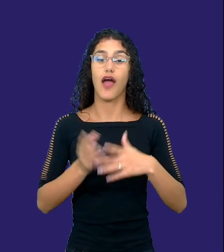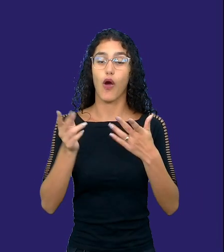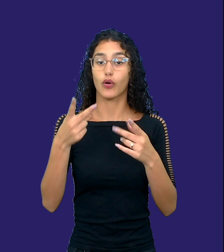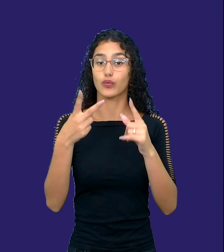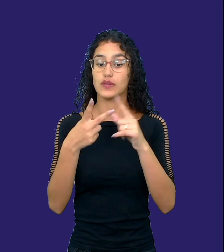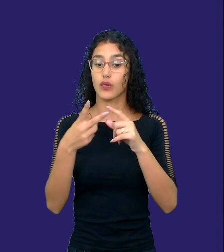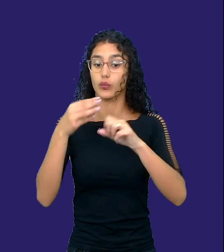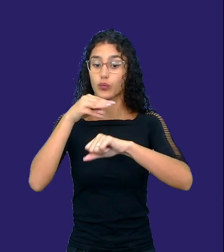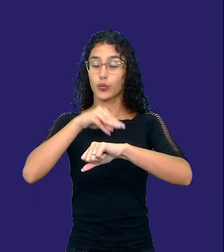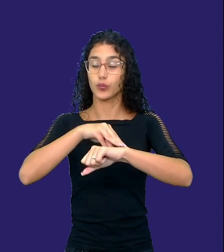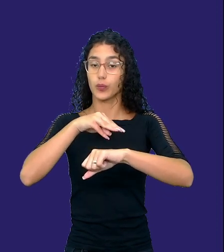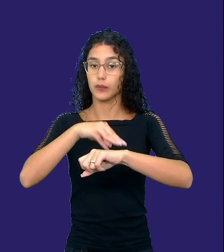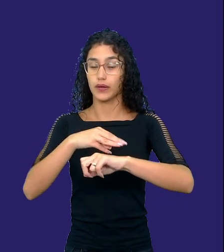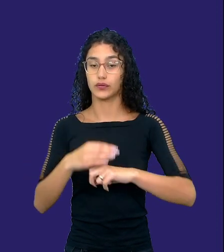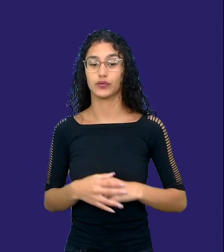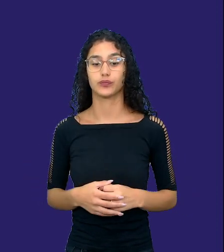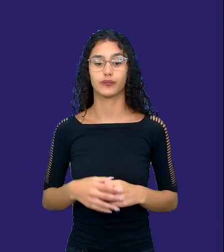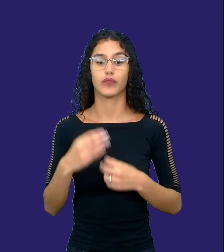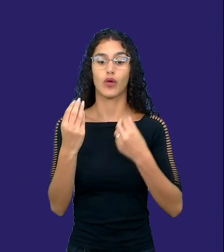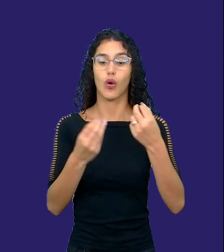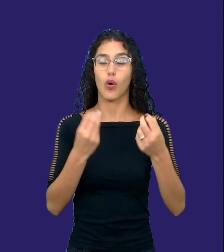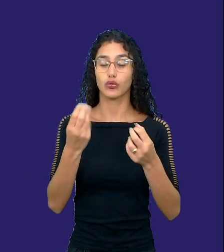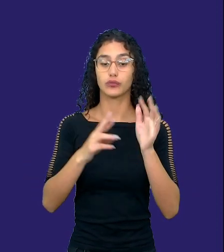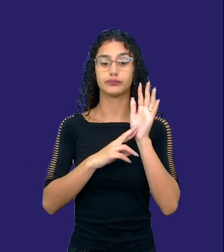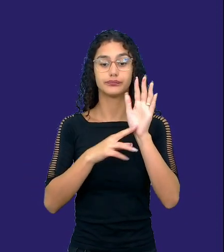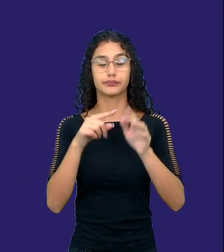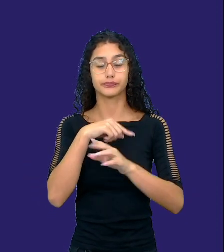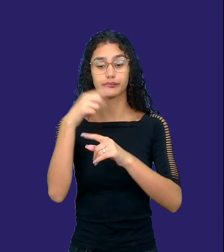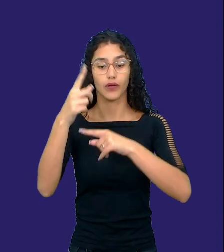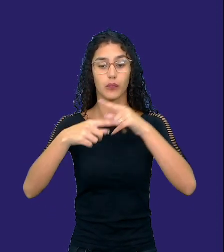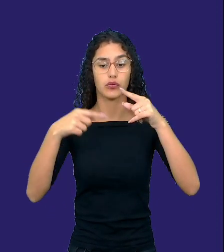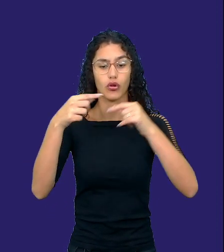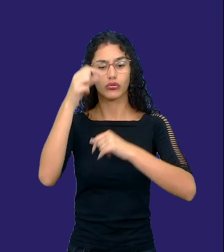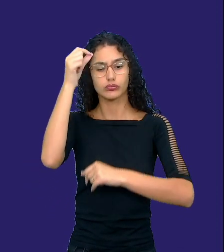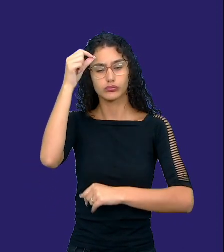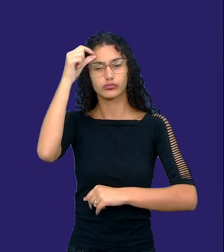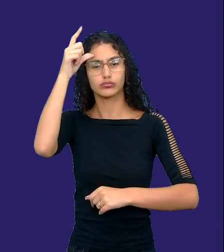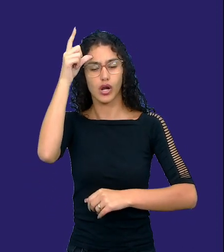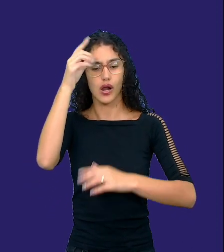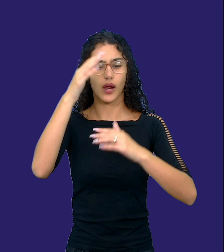para um segundo momento, onde eu apresento esses objetos de